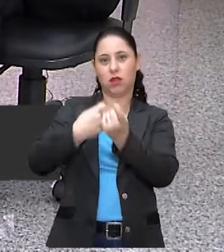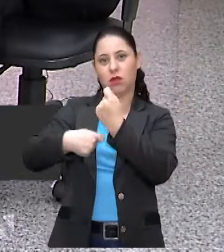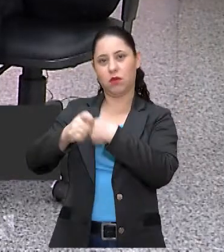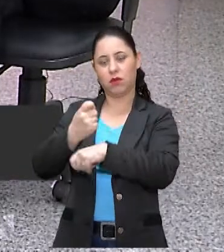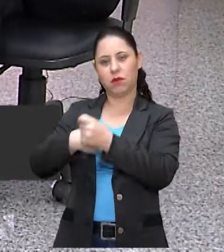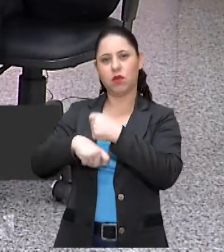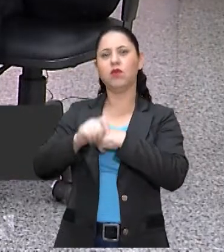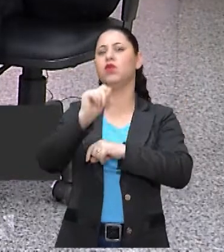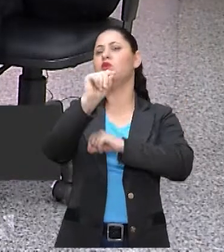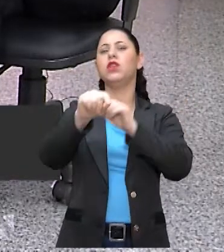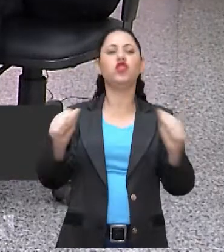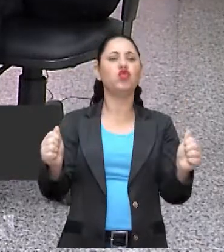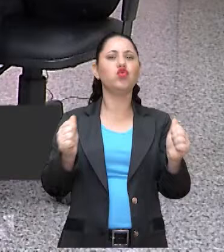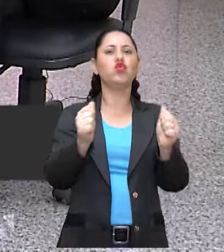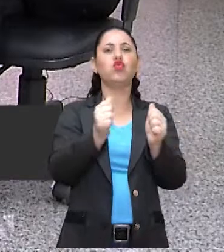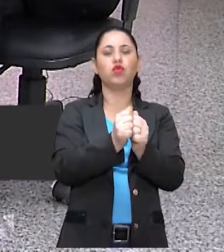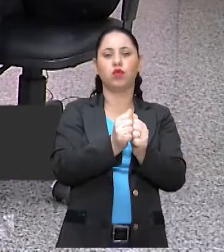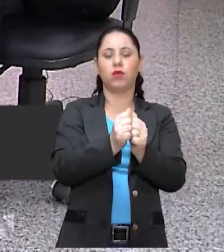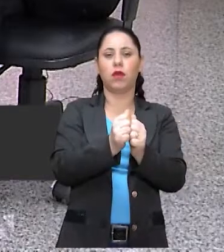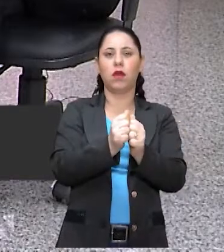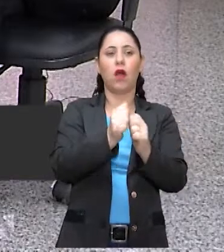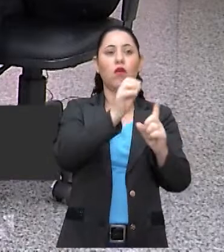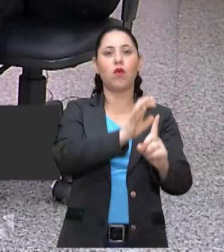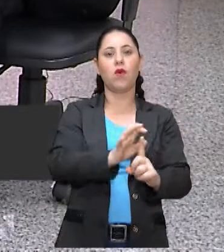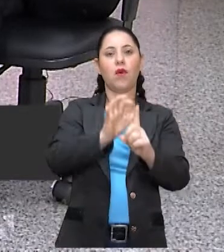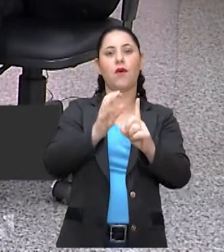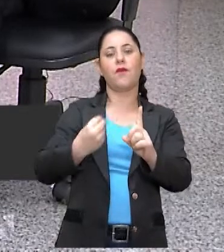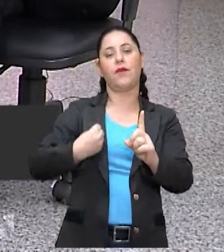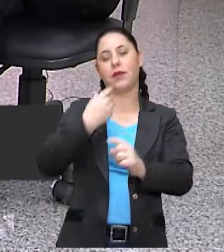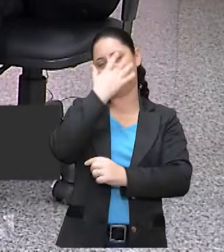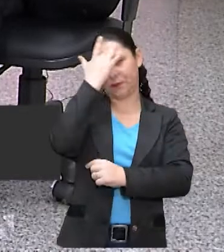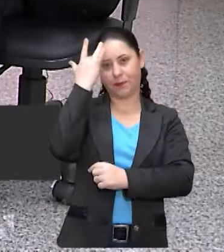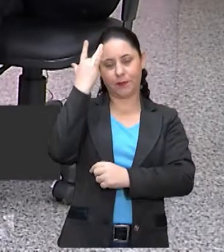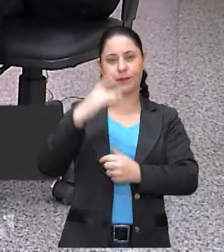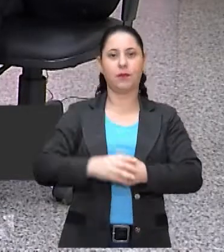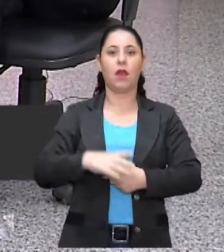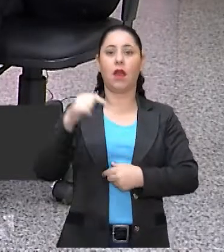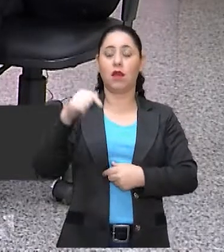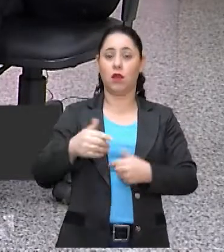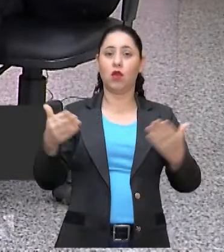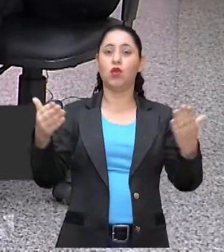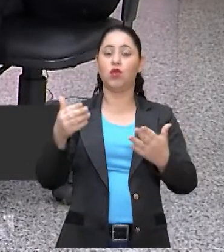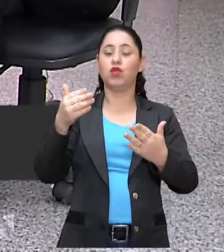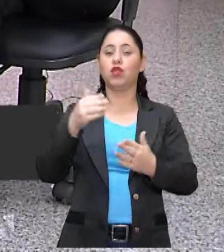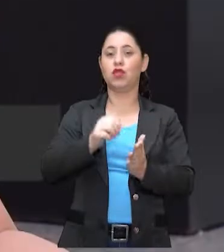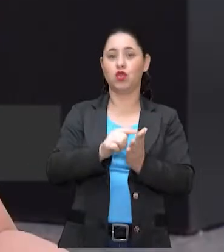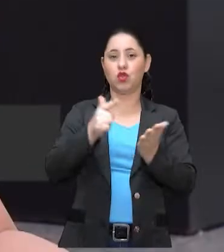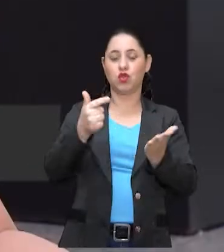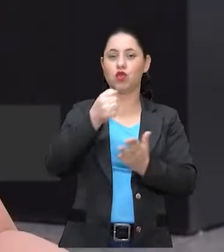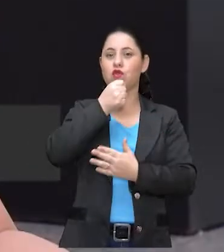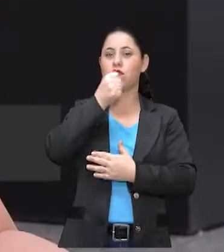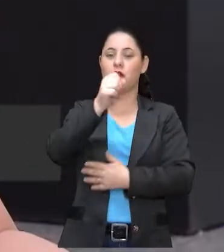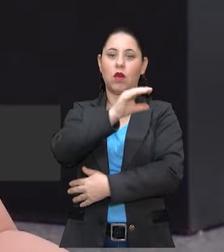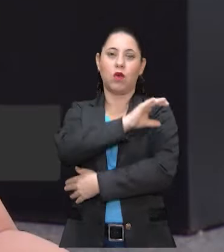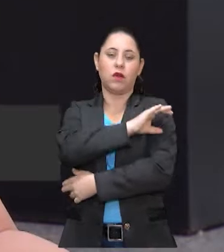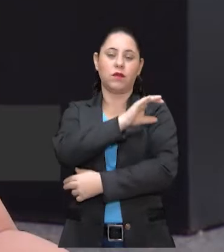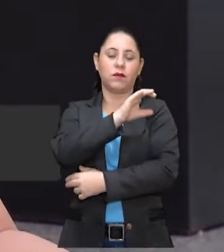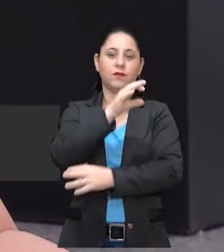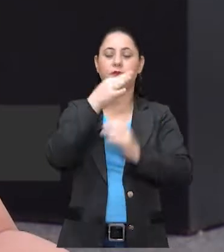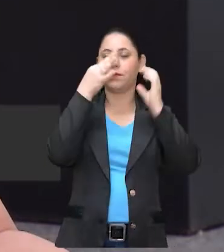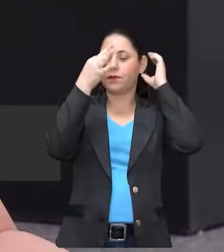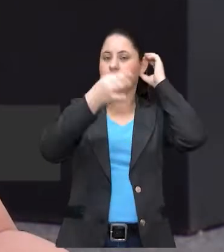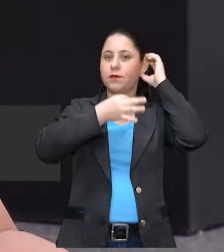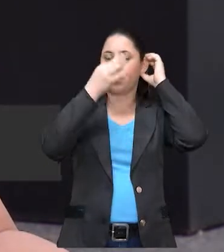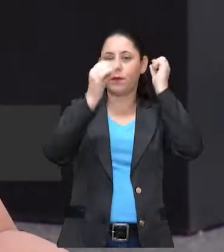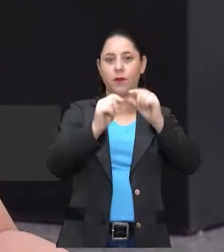e economia e o que juntas interferem na vida das pessoas. Aqui comigo, a jornalista e coordenadora da